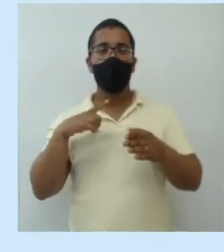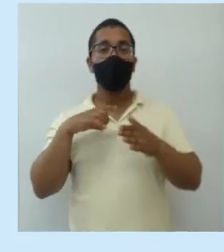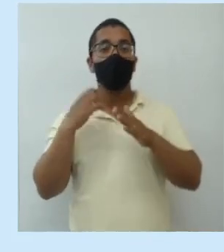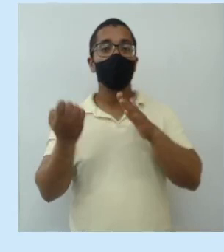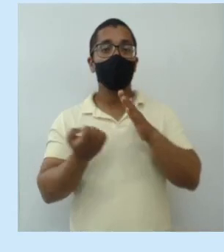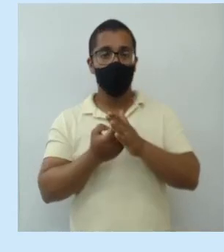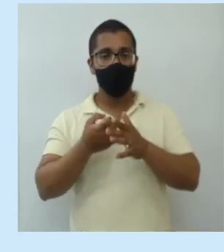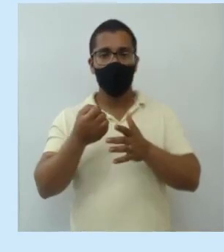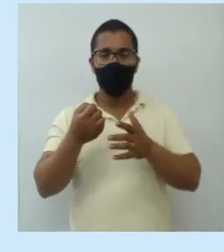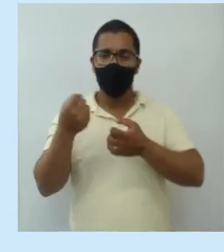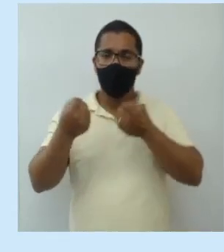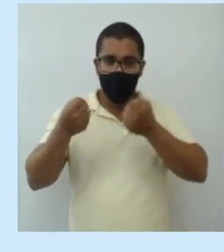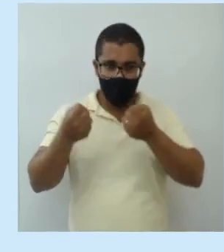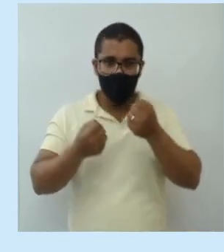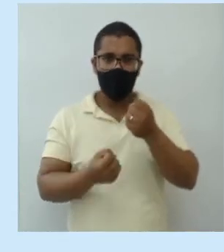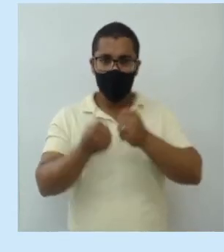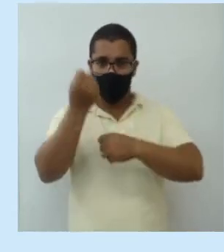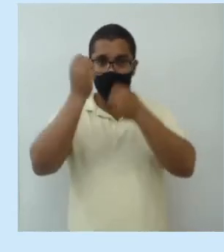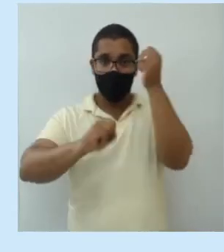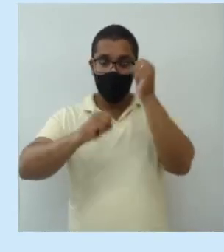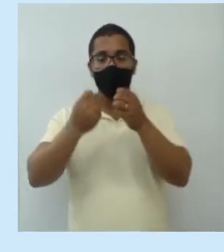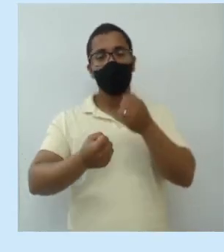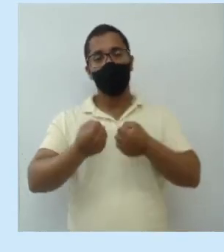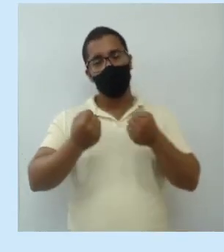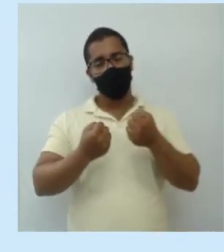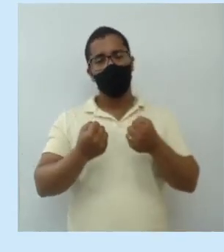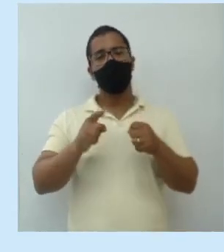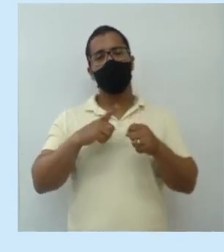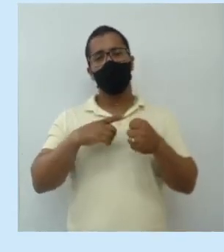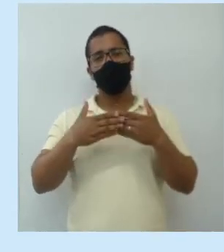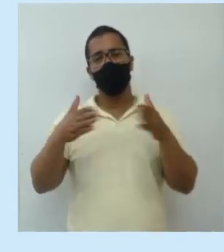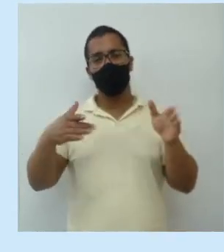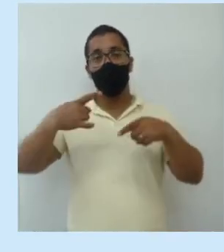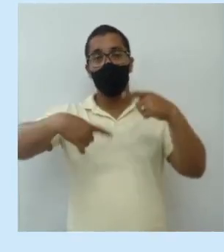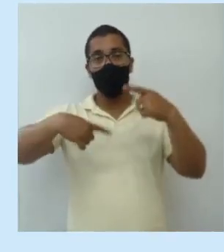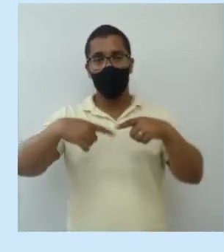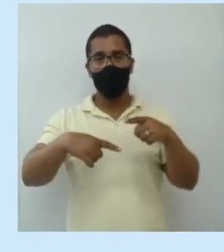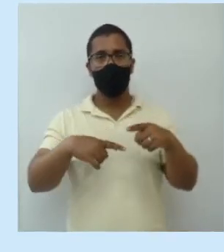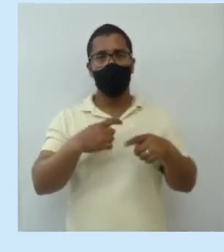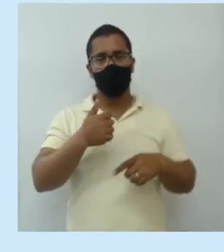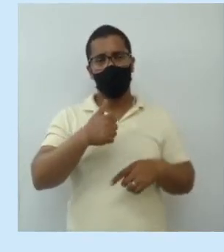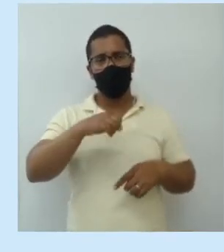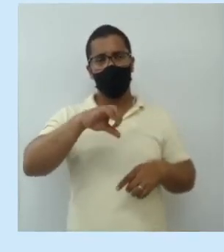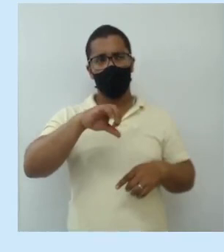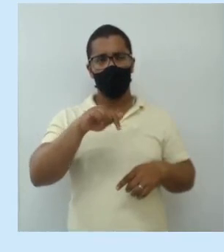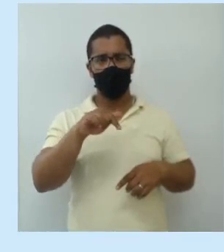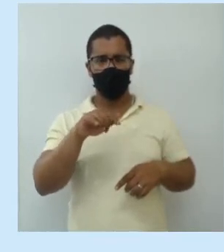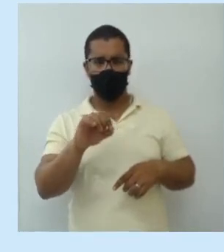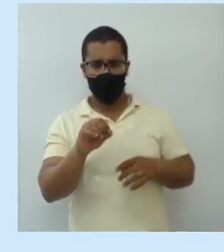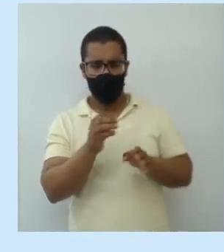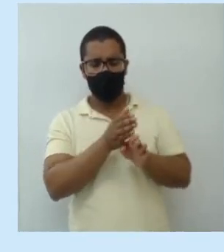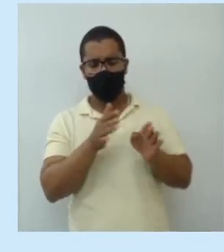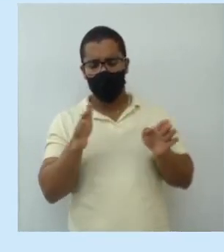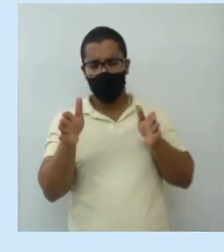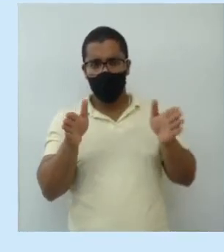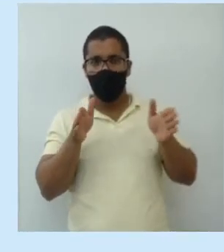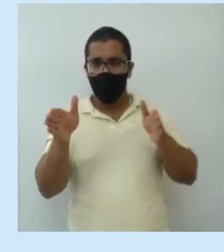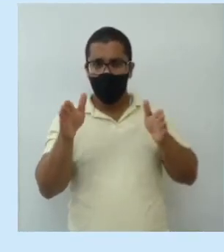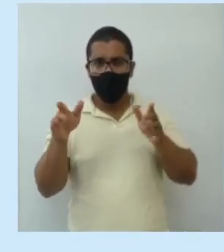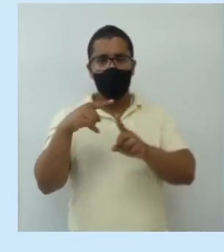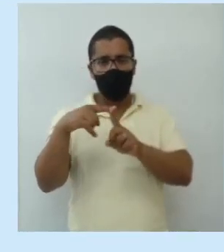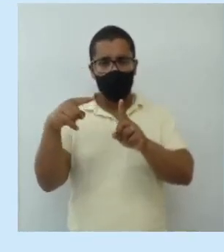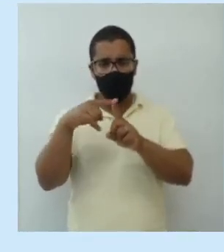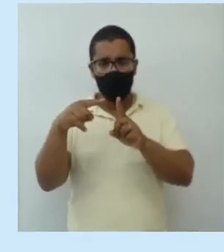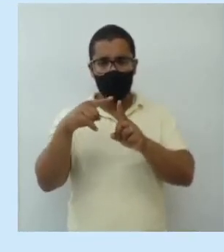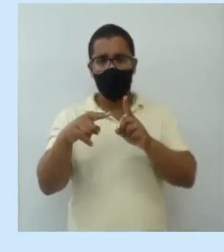o próprio clima de abertura política que vai ter, né, na segunda metade da década de 70 vai trazer esse movimento